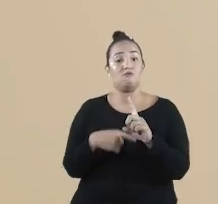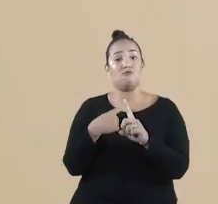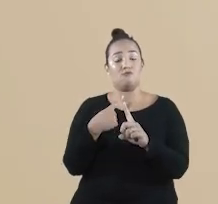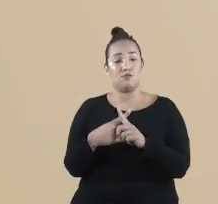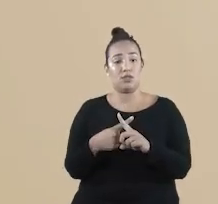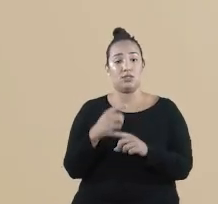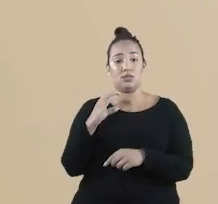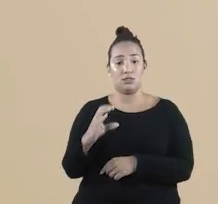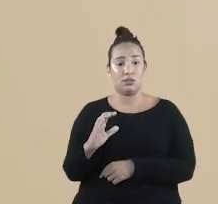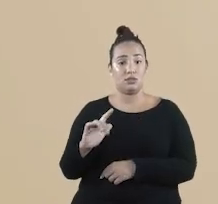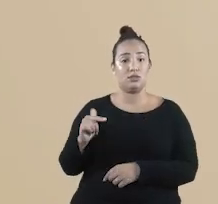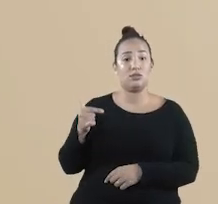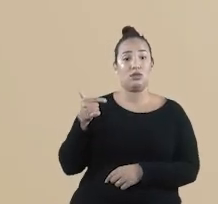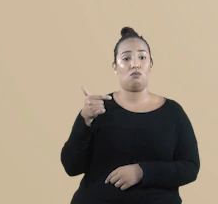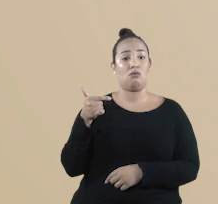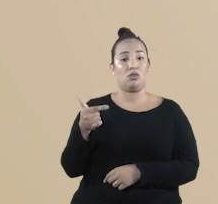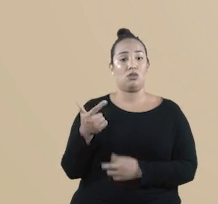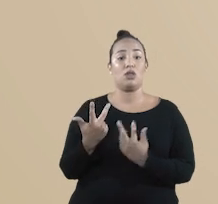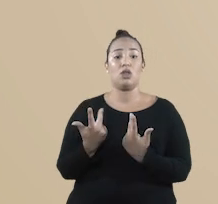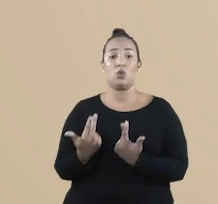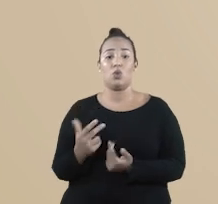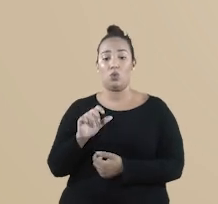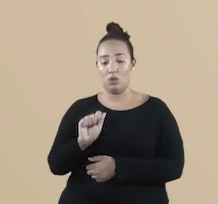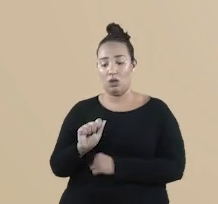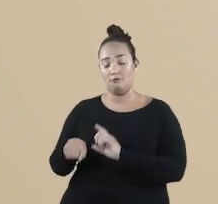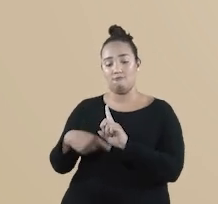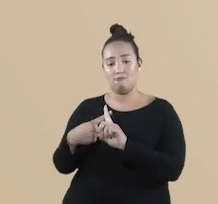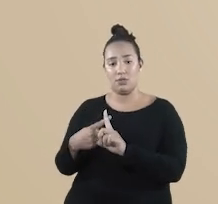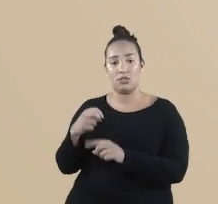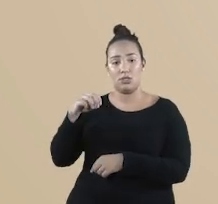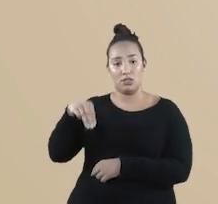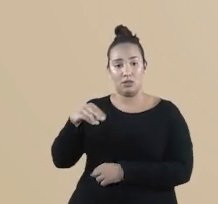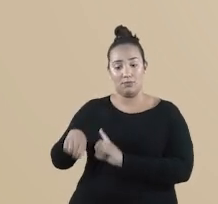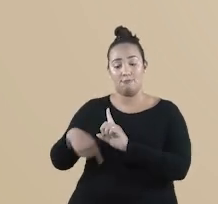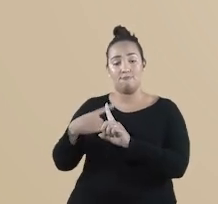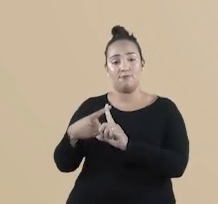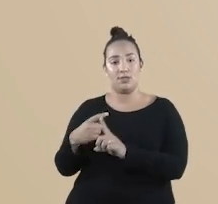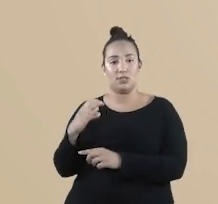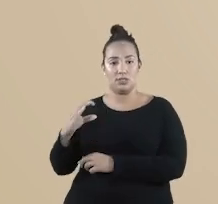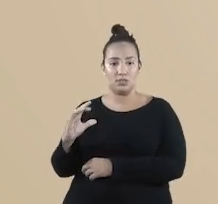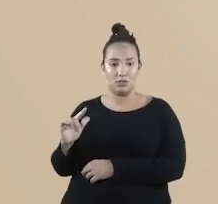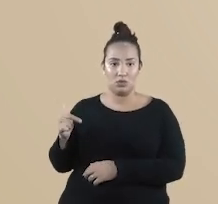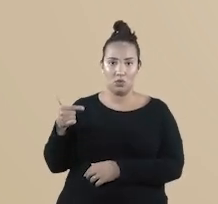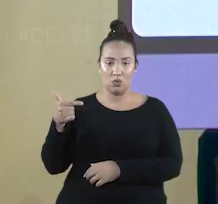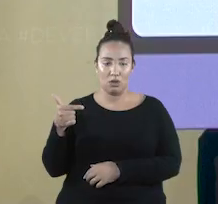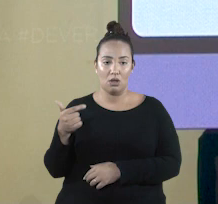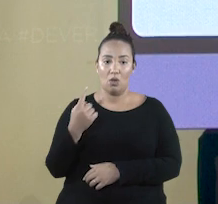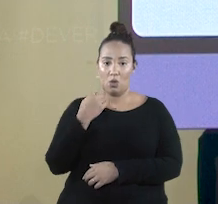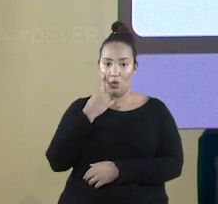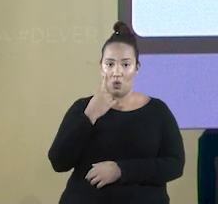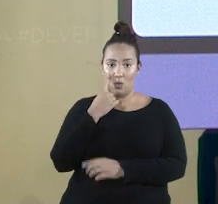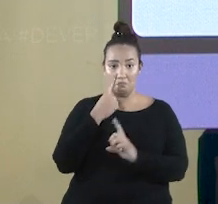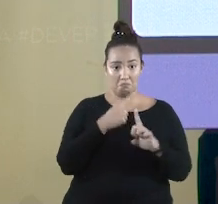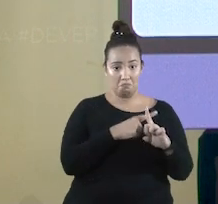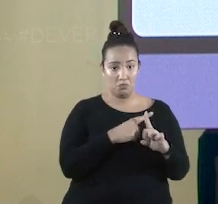b² vezes c² é igual a vezes m vezes c². Veja